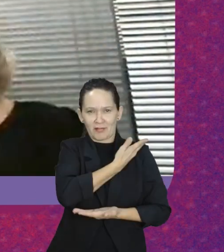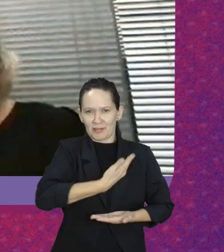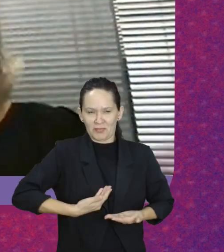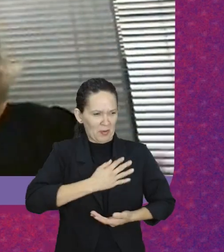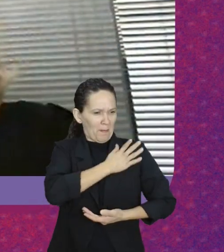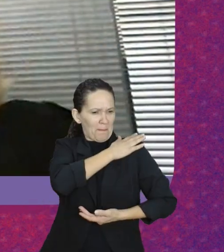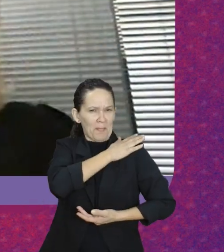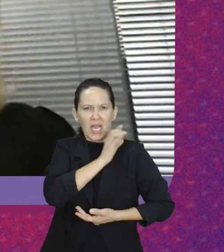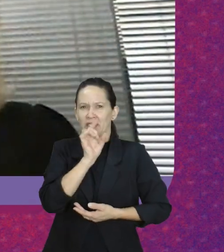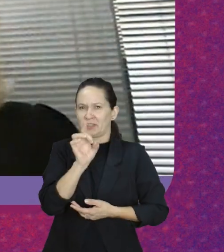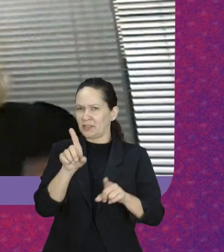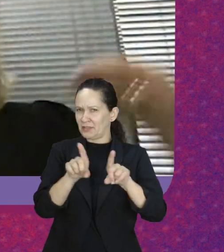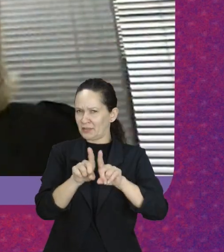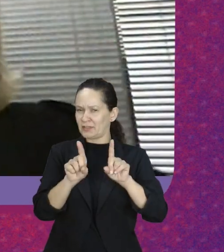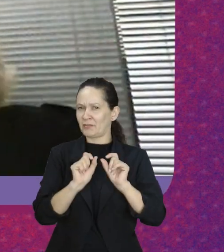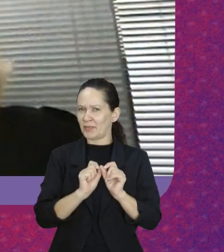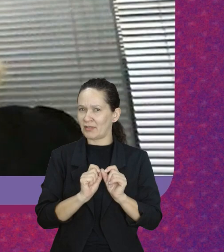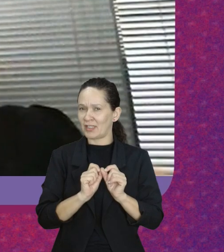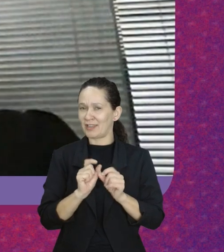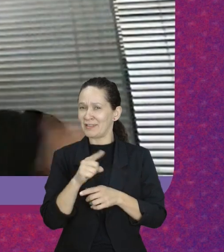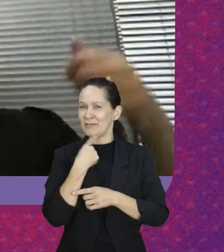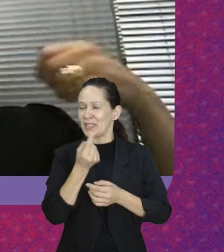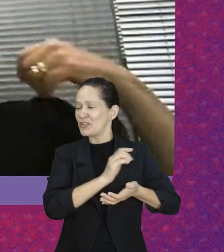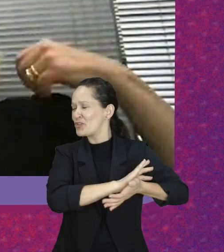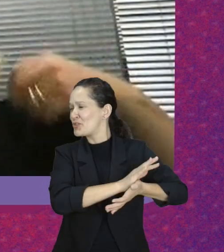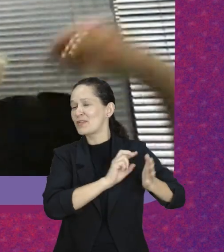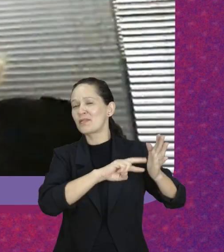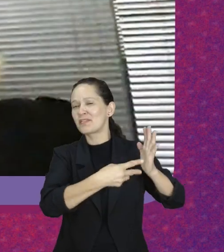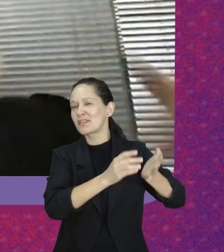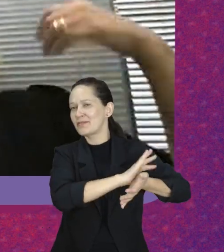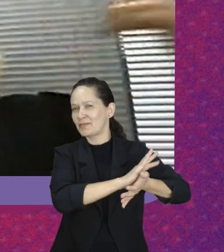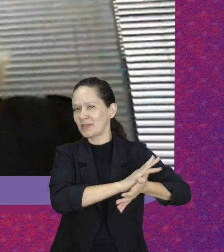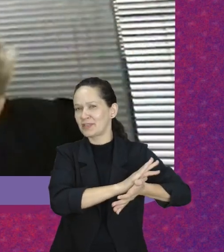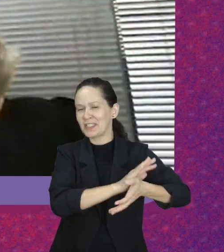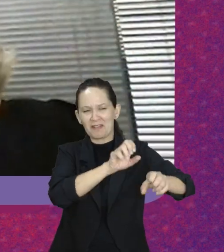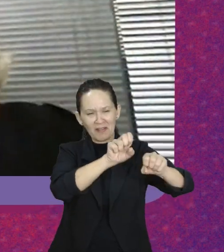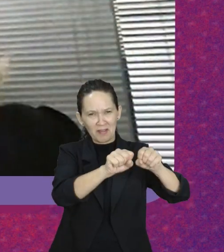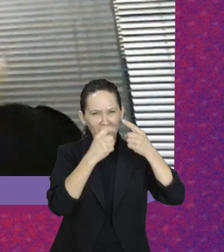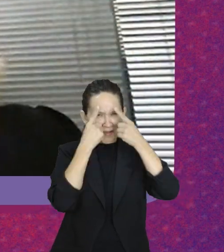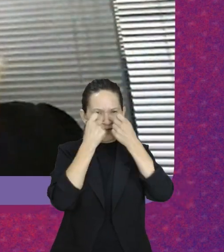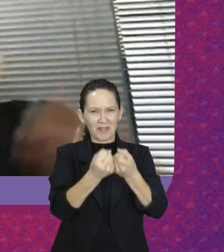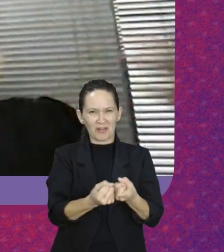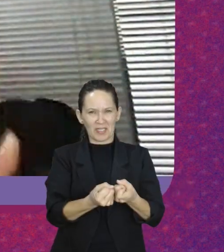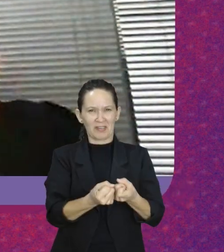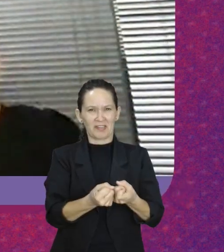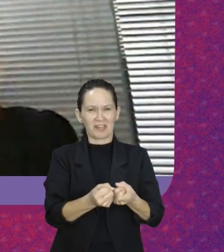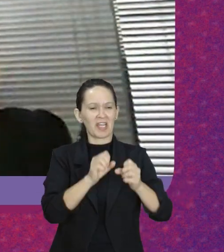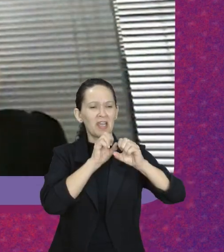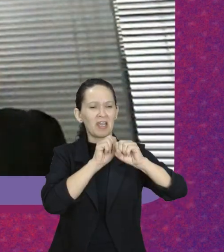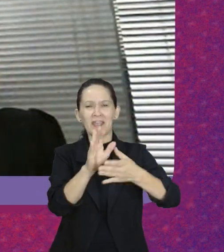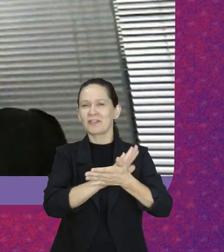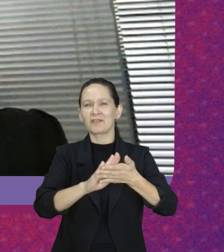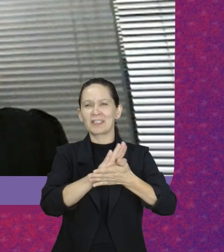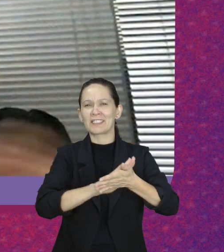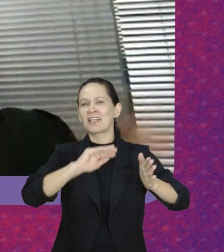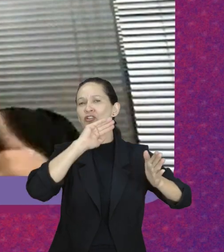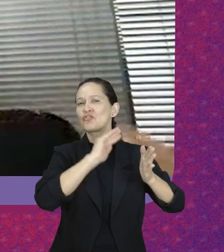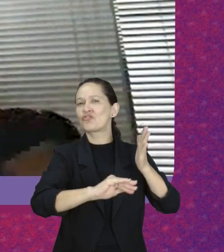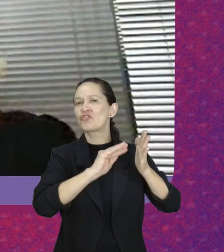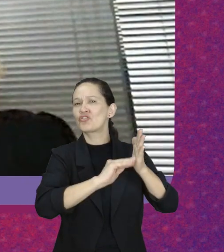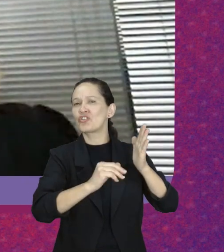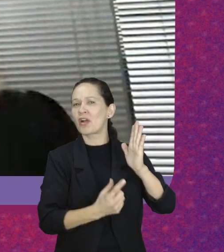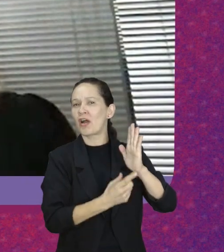que também é altamente discriminatória, né, violenta, deseducadora, que implica na retirada, né, de